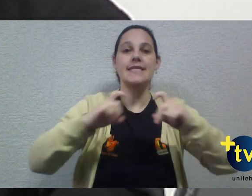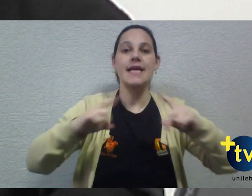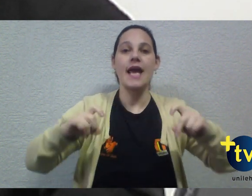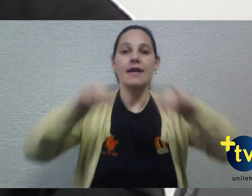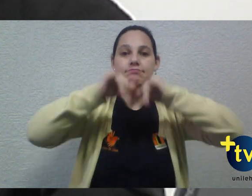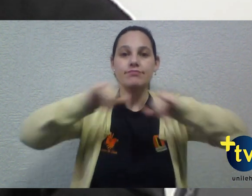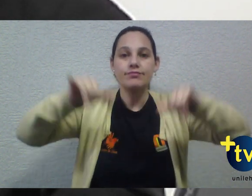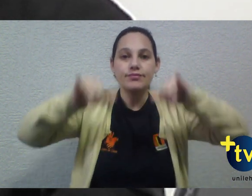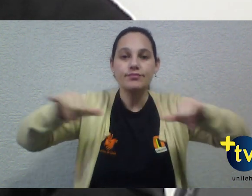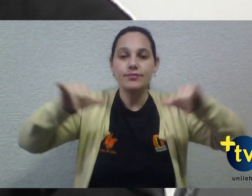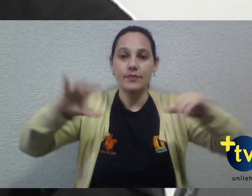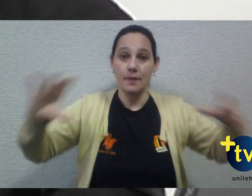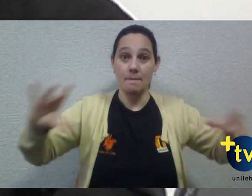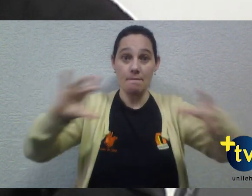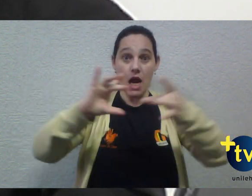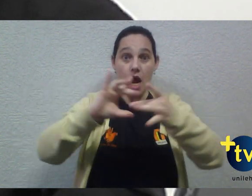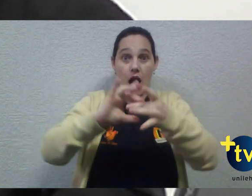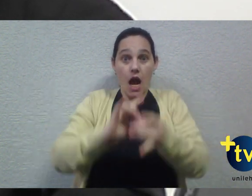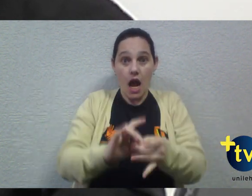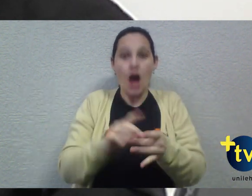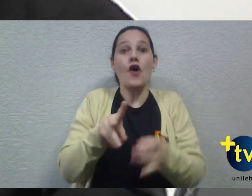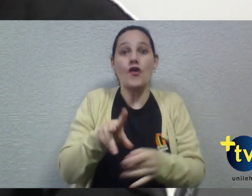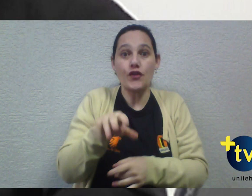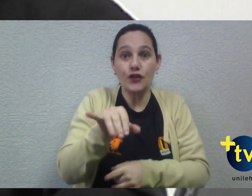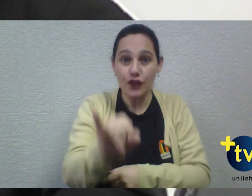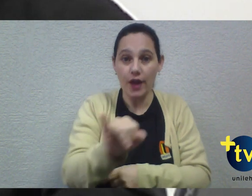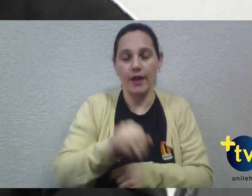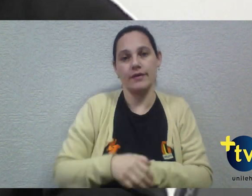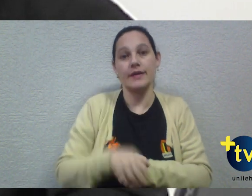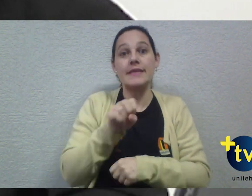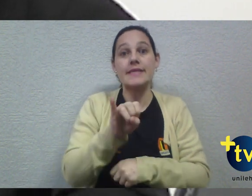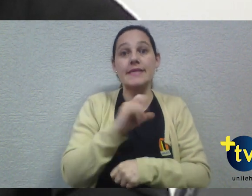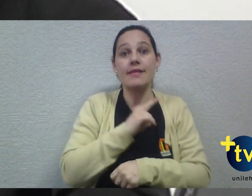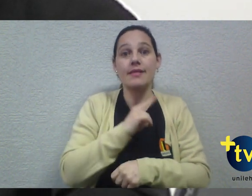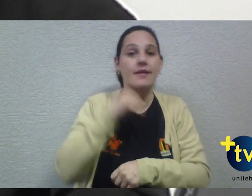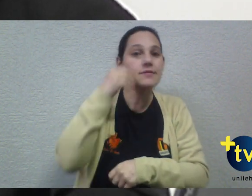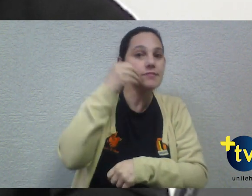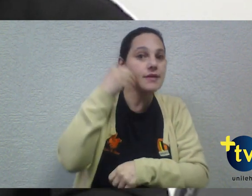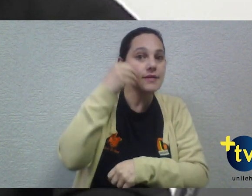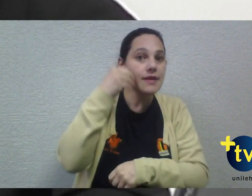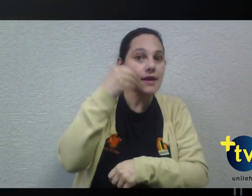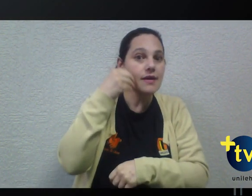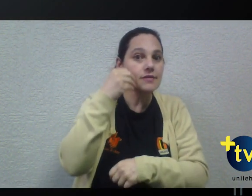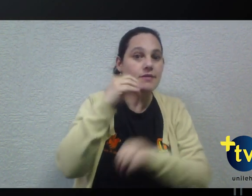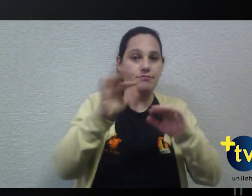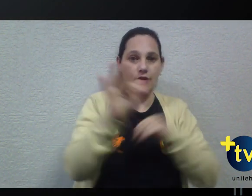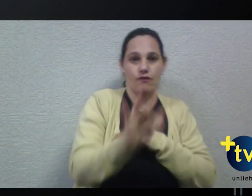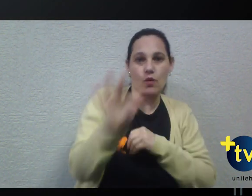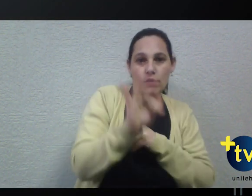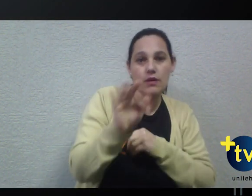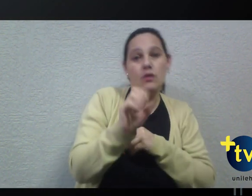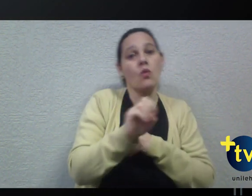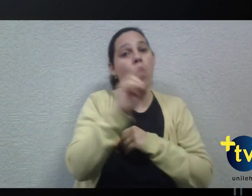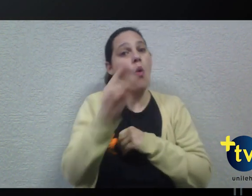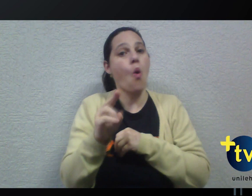de dados, porque essas duas áreas vão se interconectar a partir do momento que você tiver ou uma primeira experiência acadêmica ou uma primeira experiência